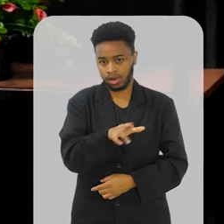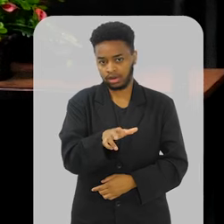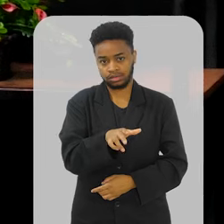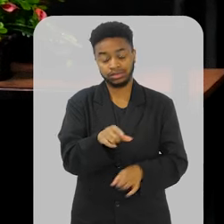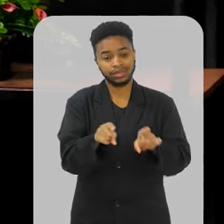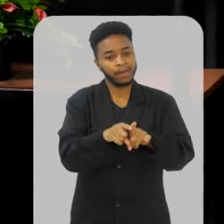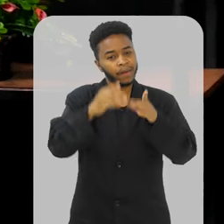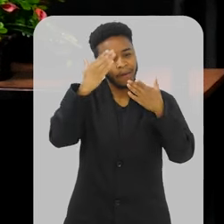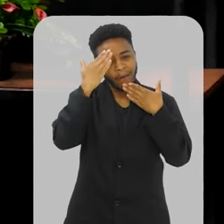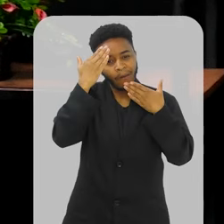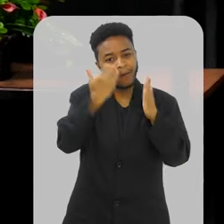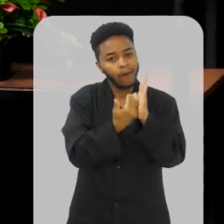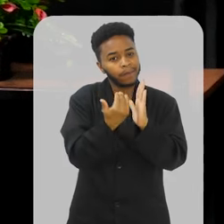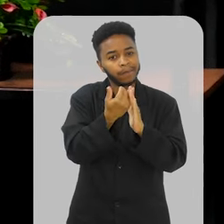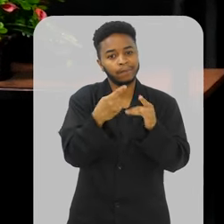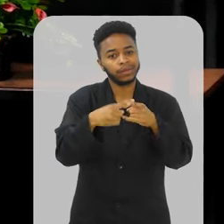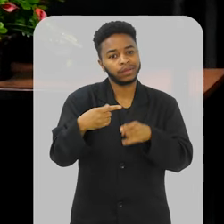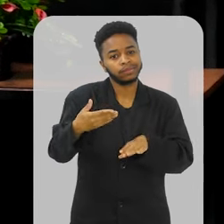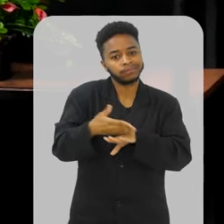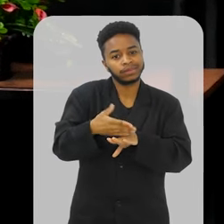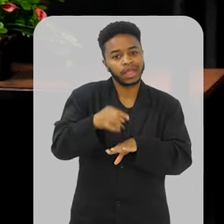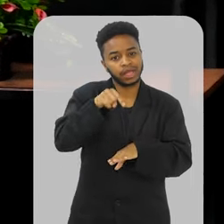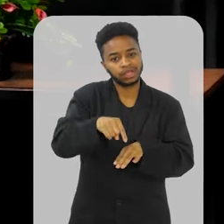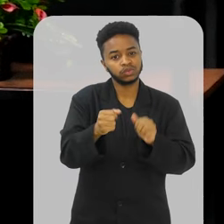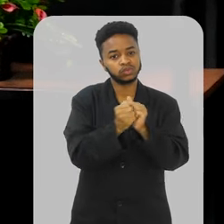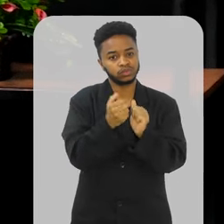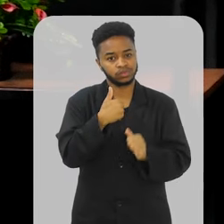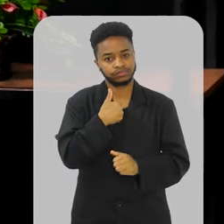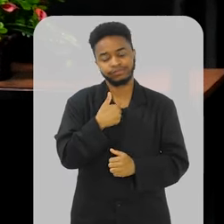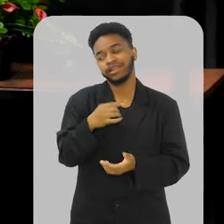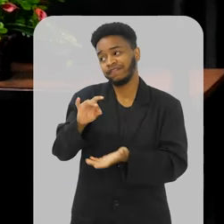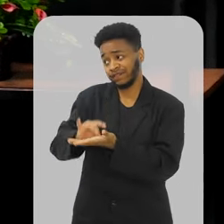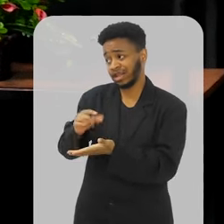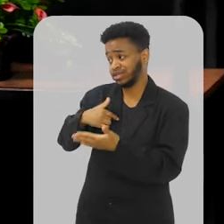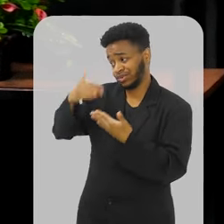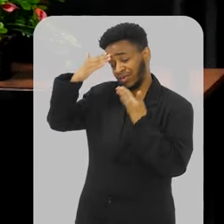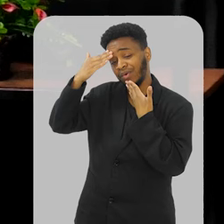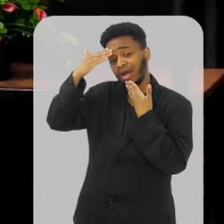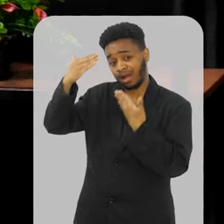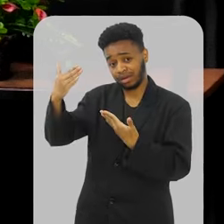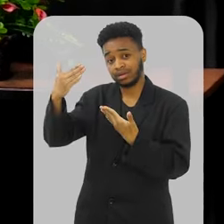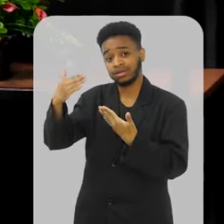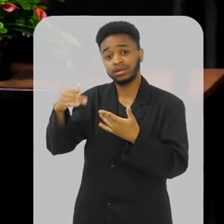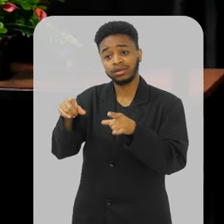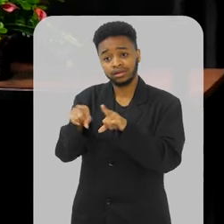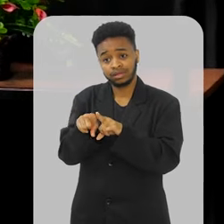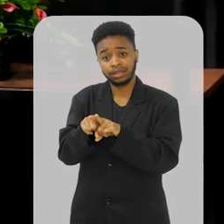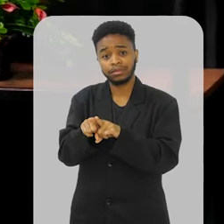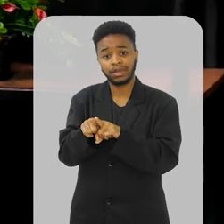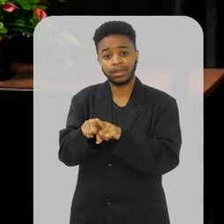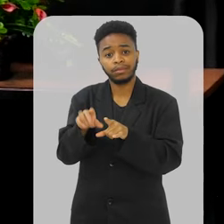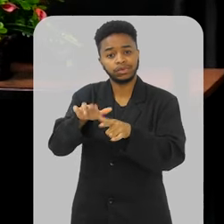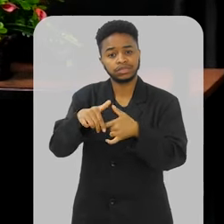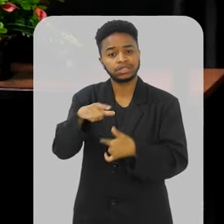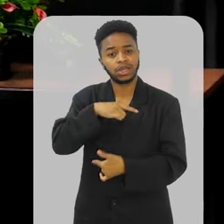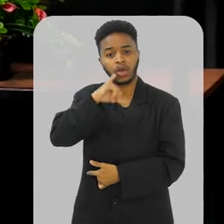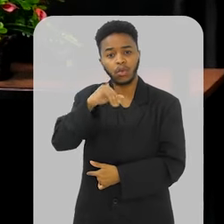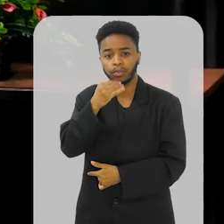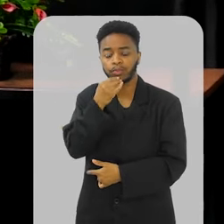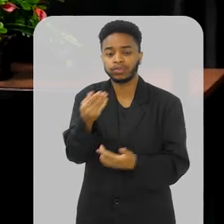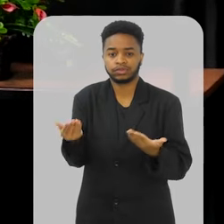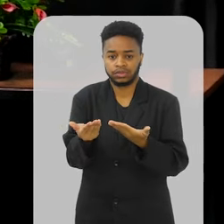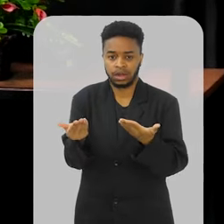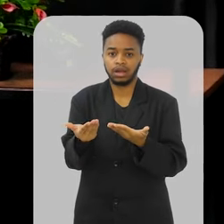pequeno e muito obrigado por ter estado aqui comigo nossa Luzia Eu que agradeço e poder ter essa oportunidade